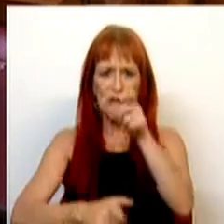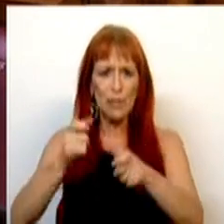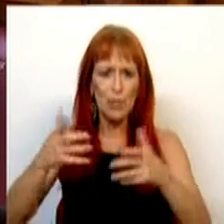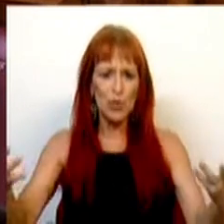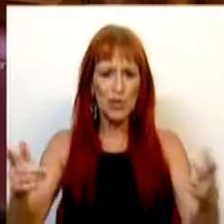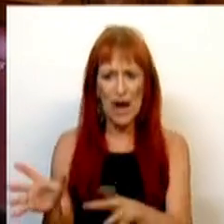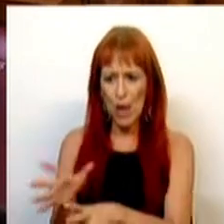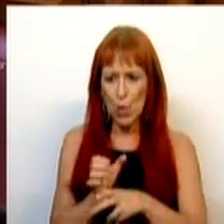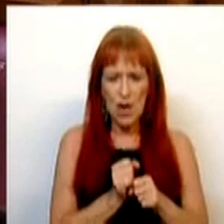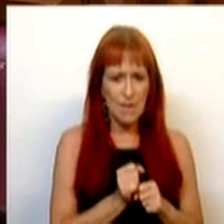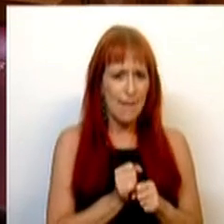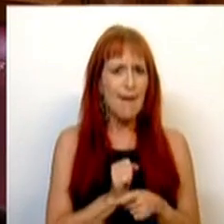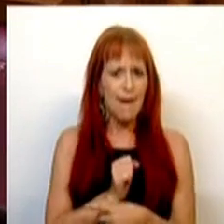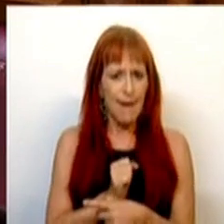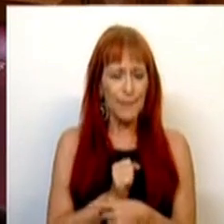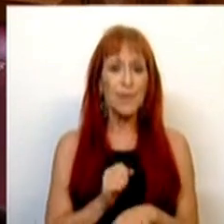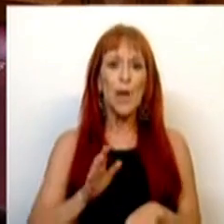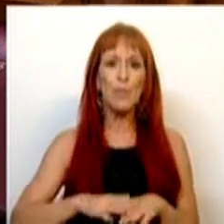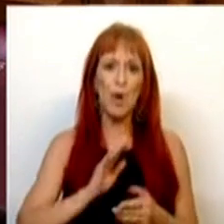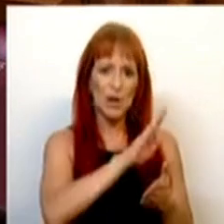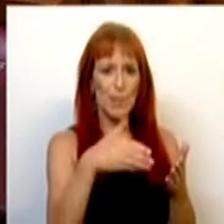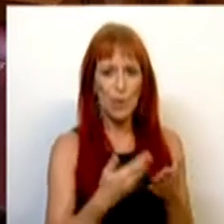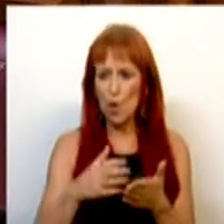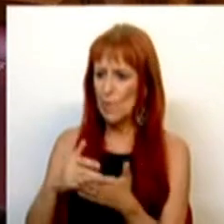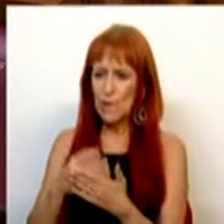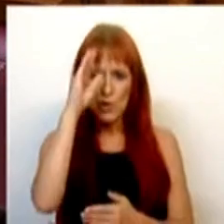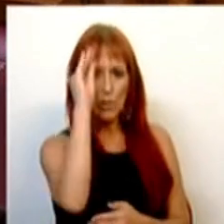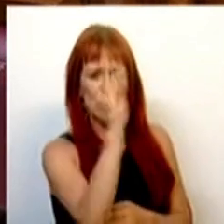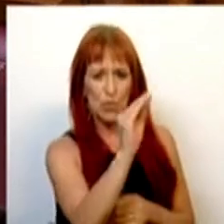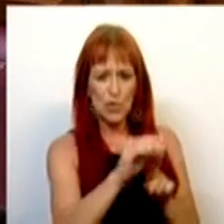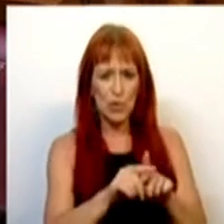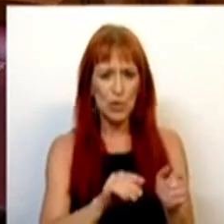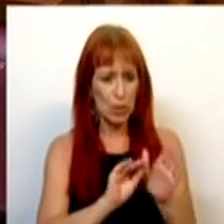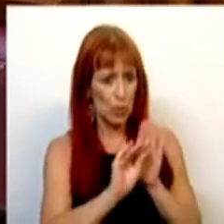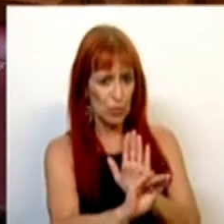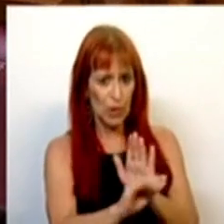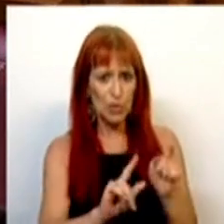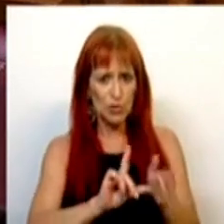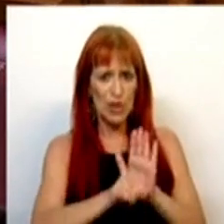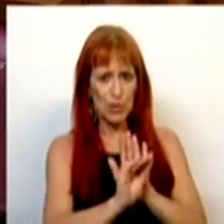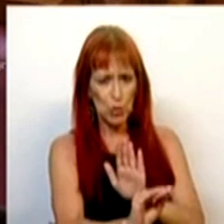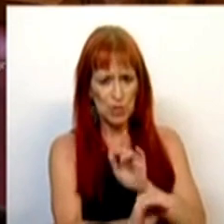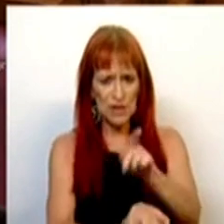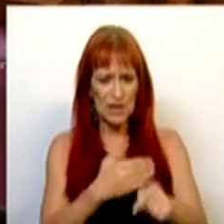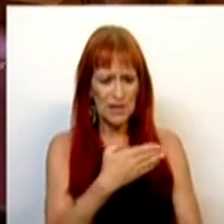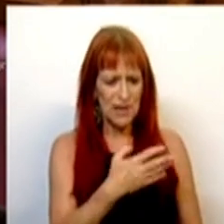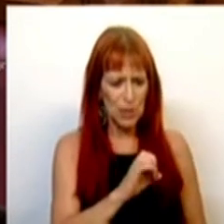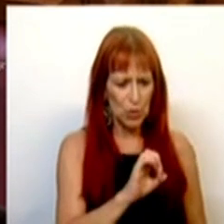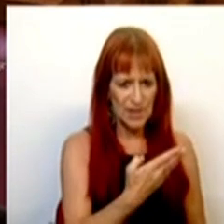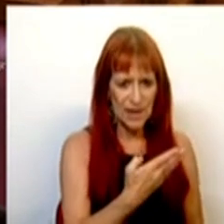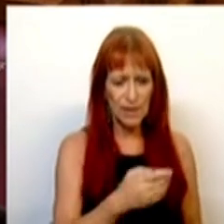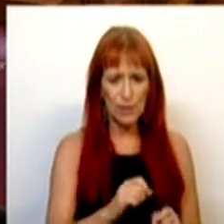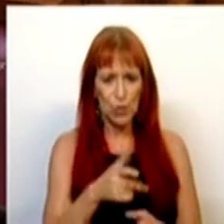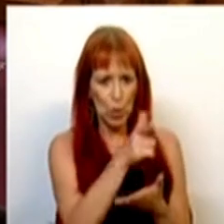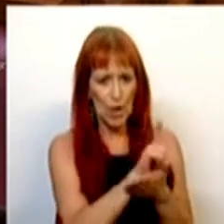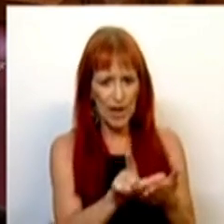população acolhida. Relativamente às propostas de recomendação que constam no projeto de resolução 787